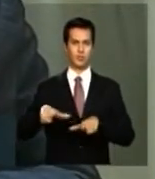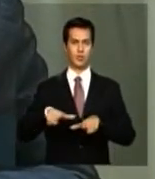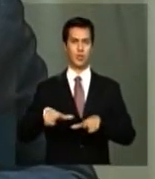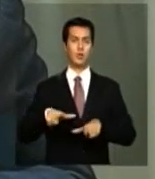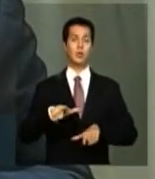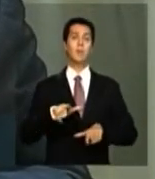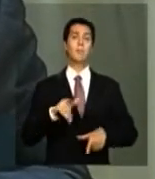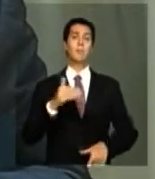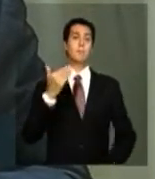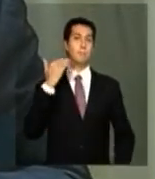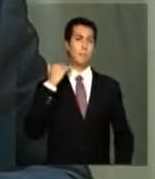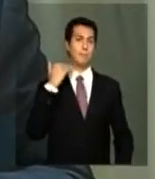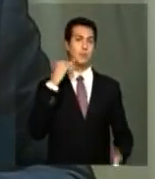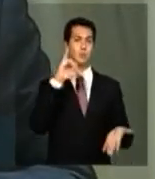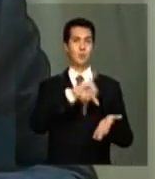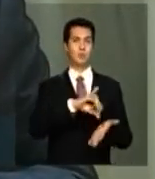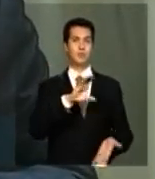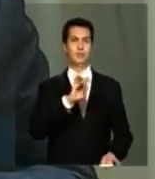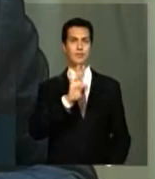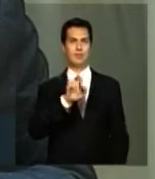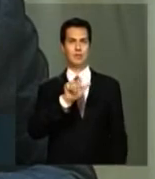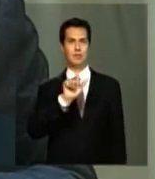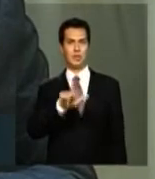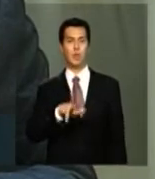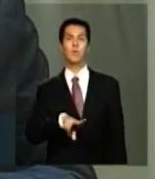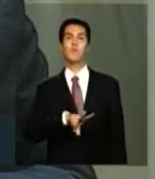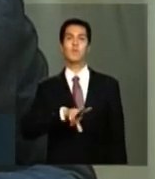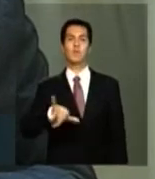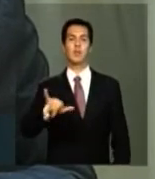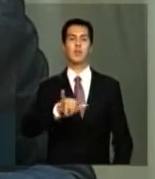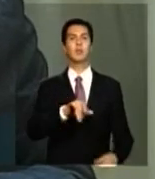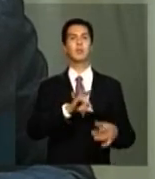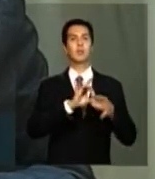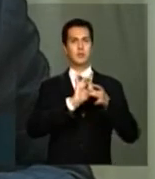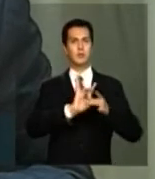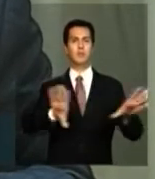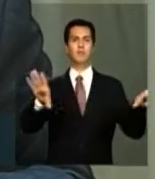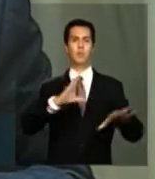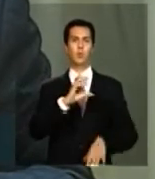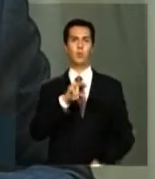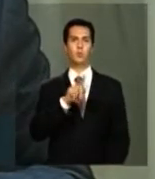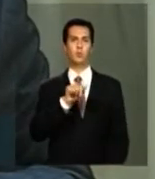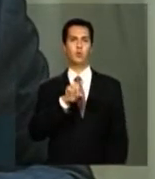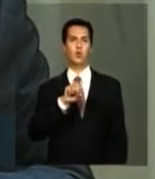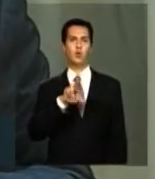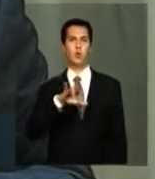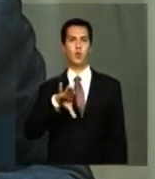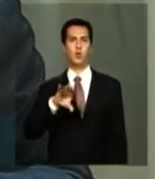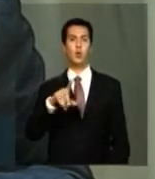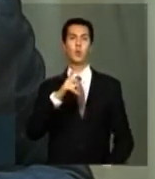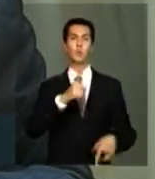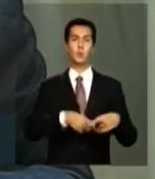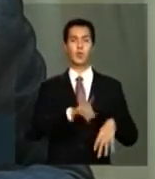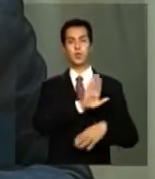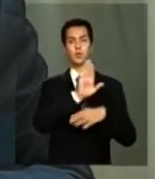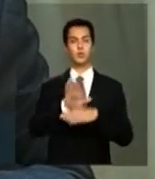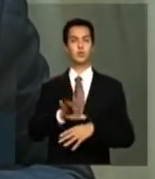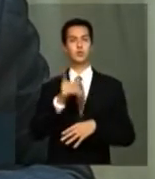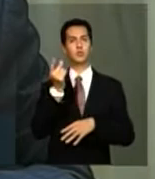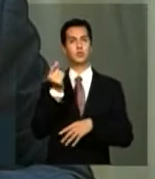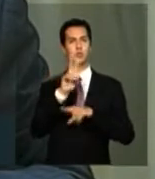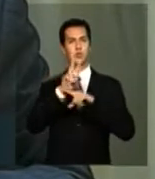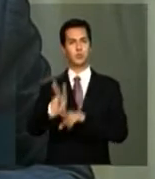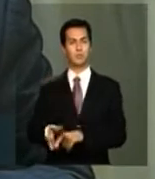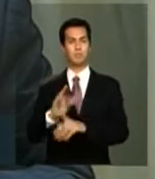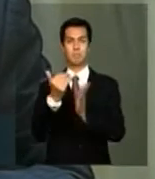central vai liberar compulsório Para viabilizar um volume maior de